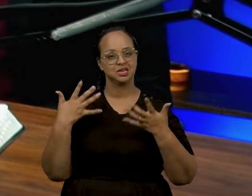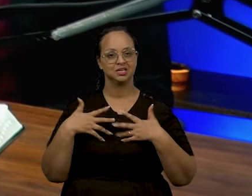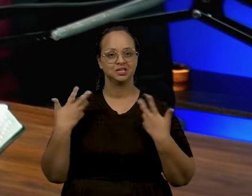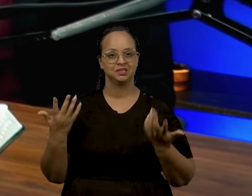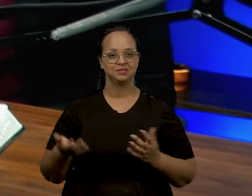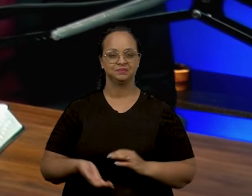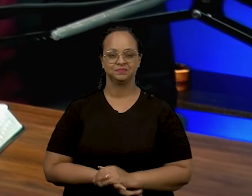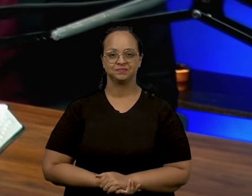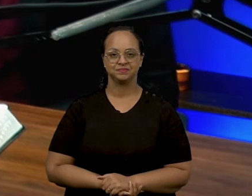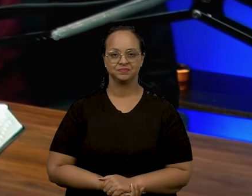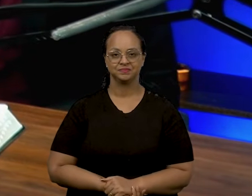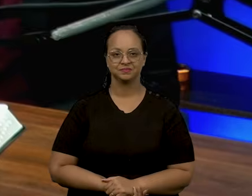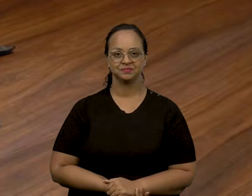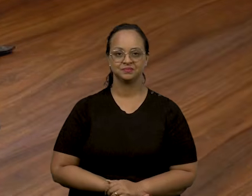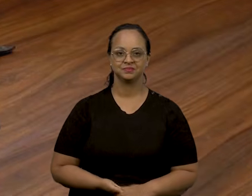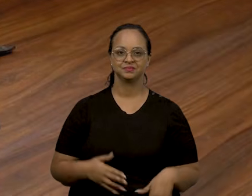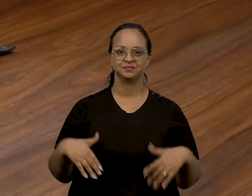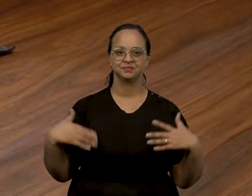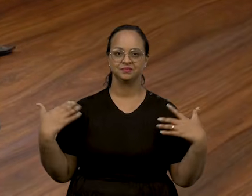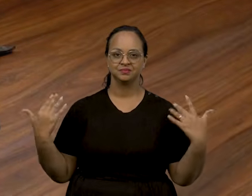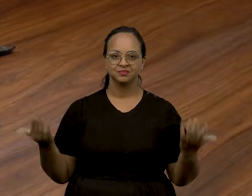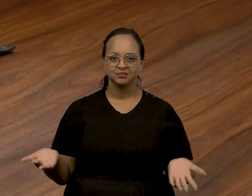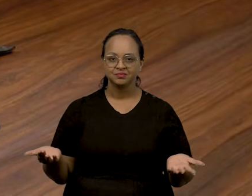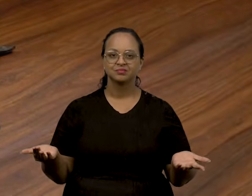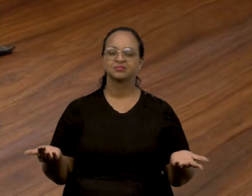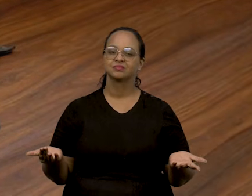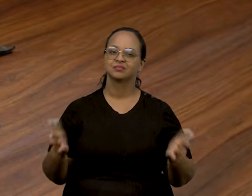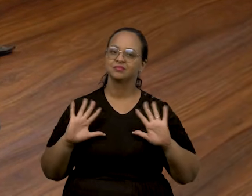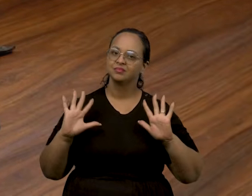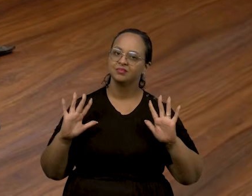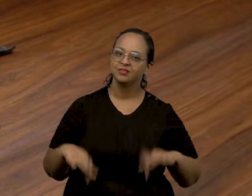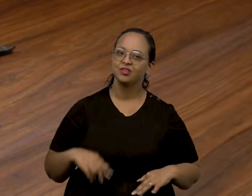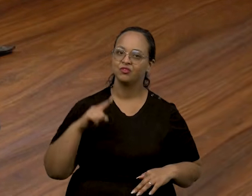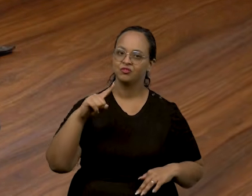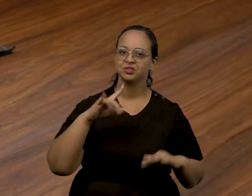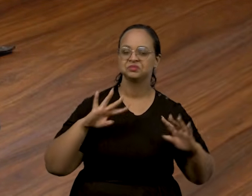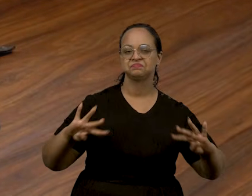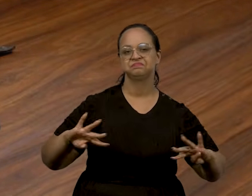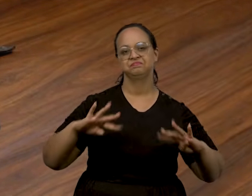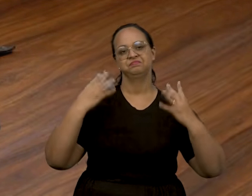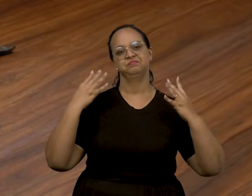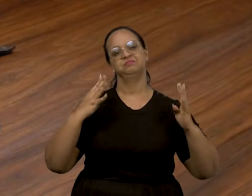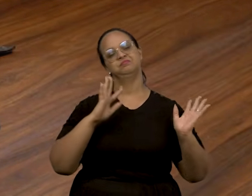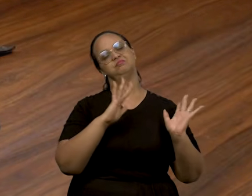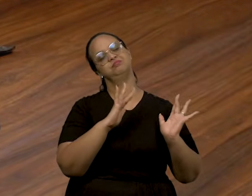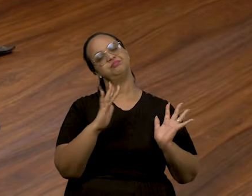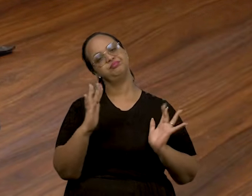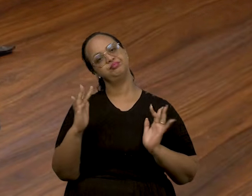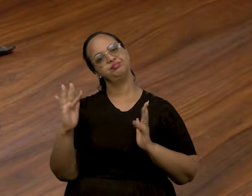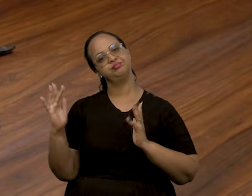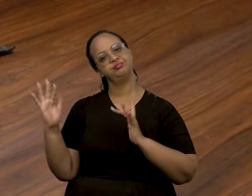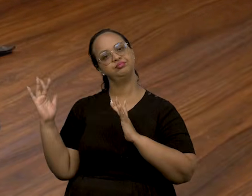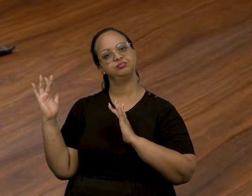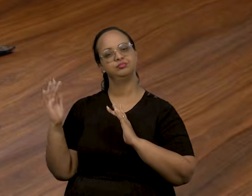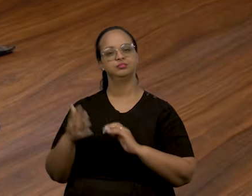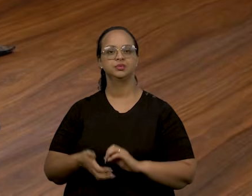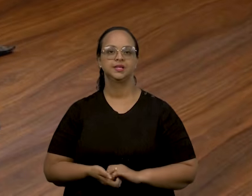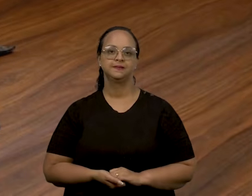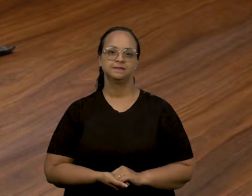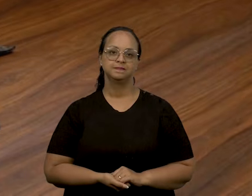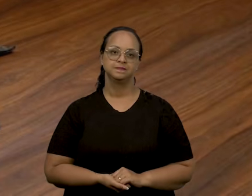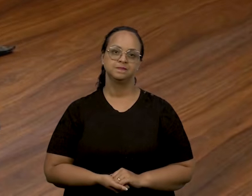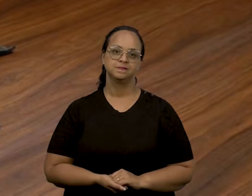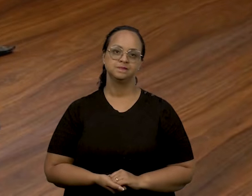aprendizado. Isso aí. Nós encerramos aqui, e a você que nos acompanhou ao longo dessa série, né?